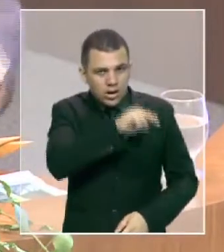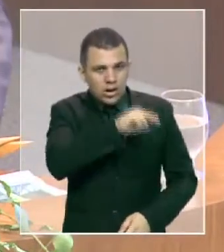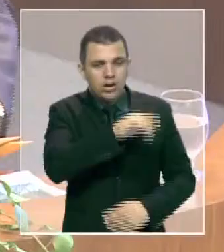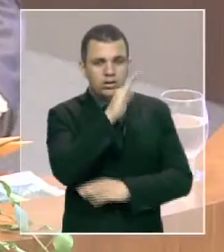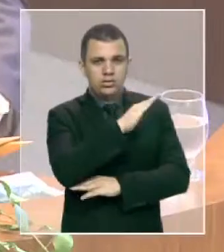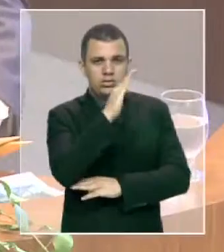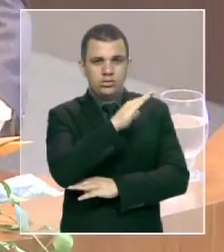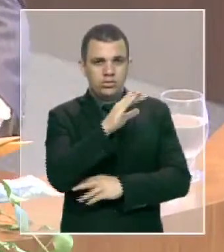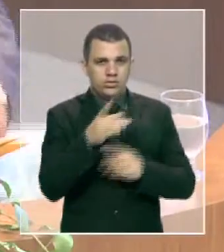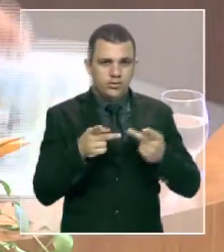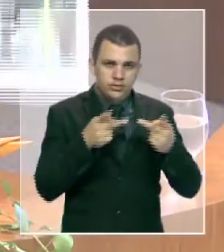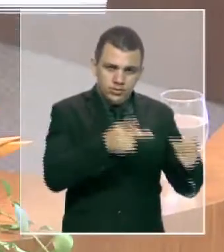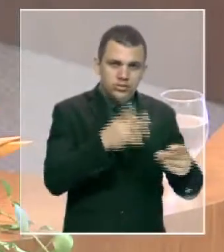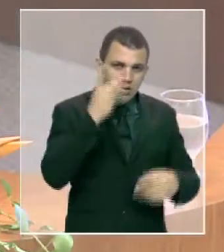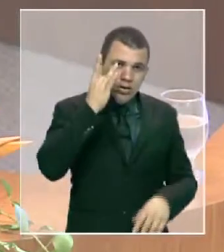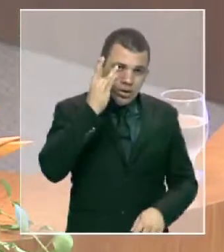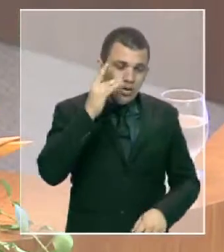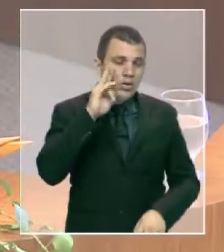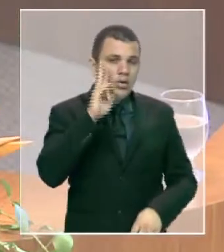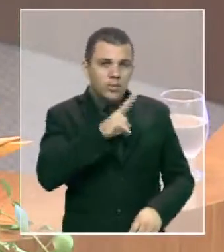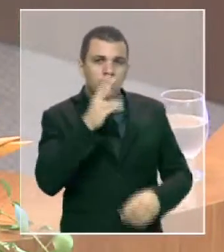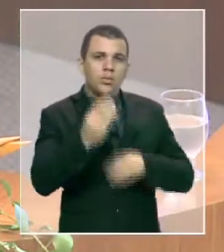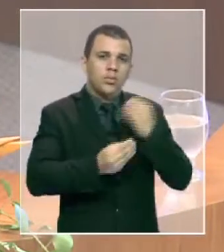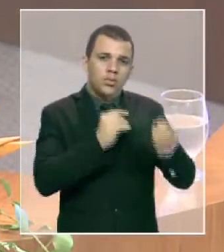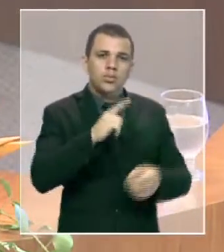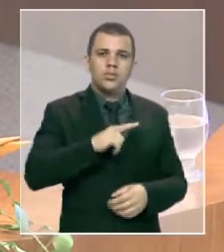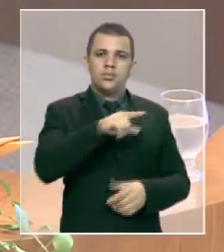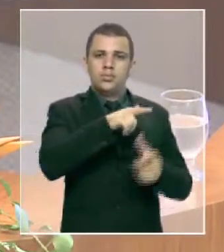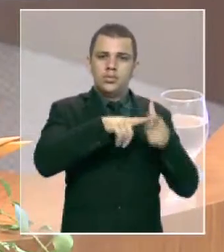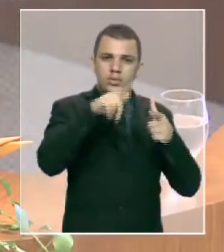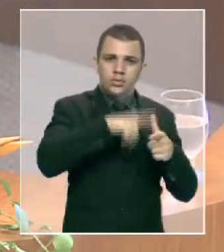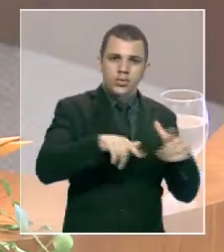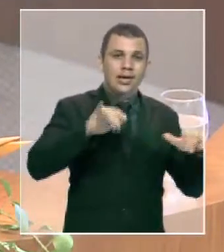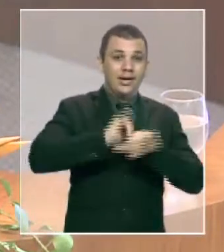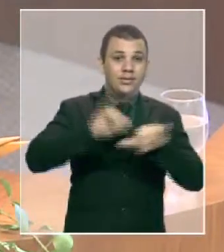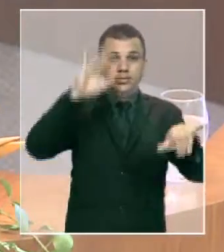cidade de Alcântara, para que nós possamos denunciar para o Brasil.